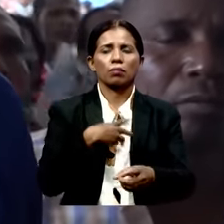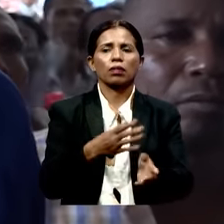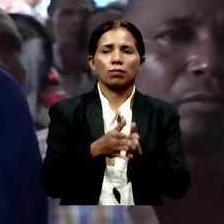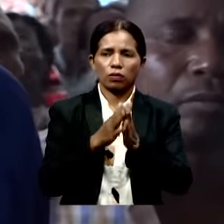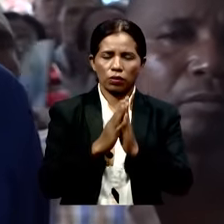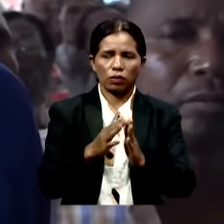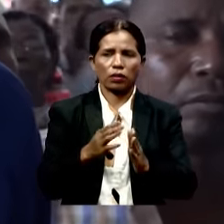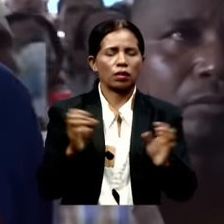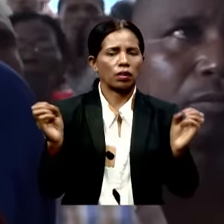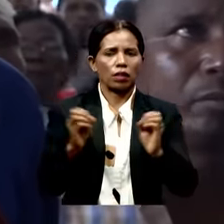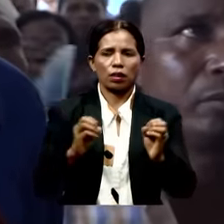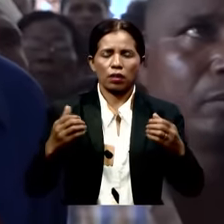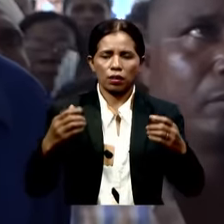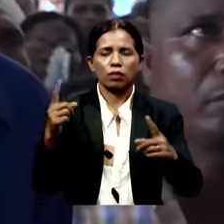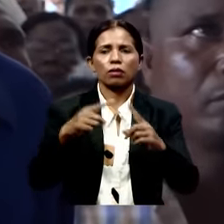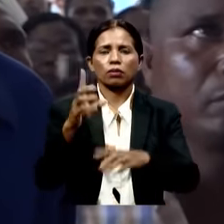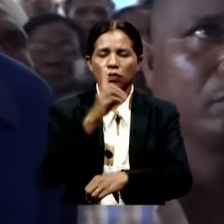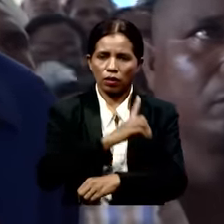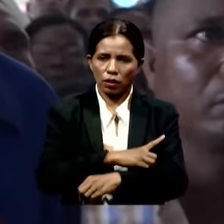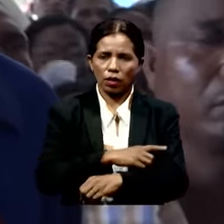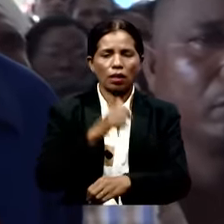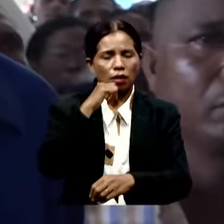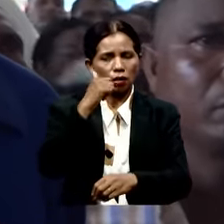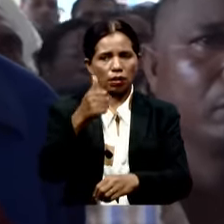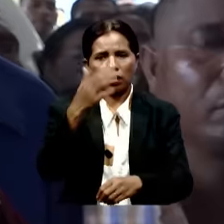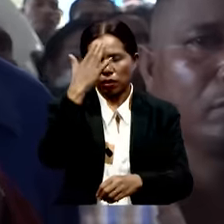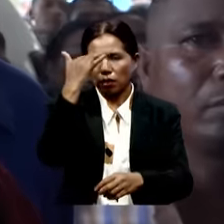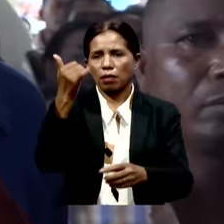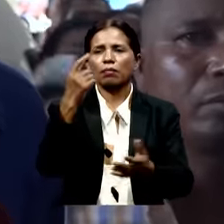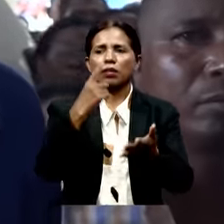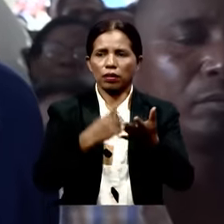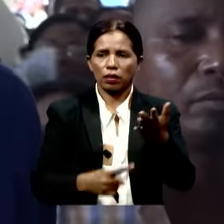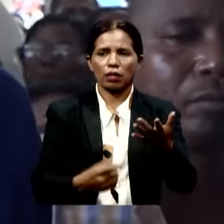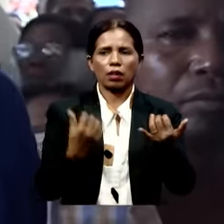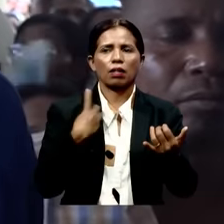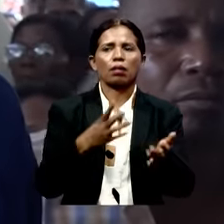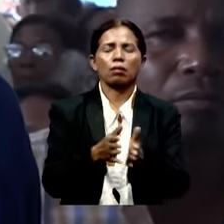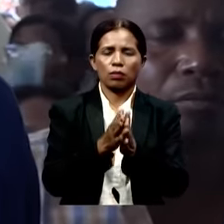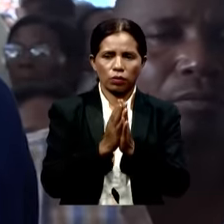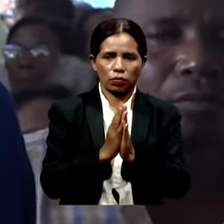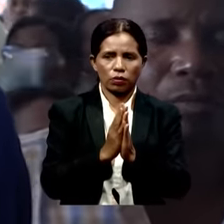maka la acontece ohin o la acontece aban razão saída de ida ne maka minha cara ka